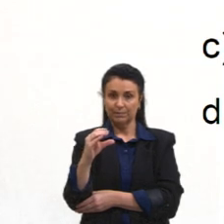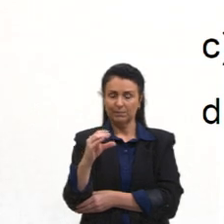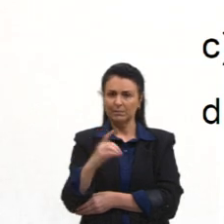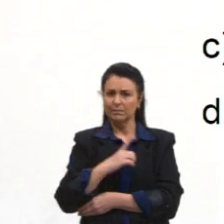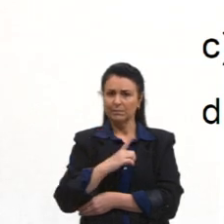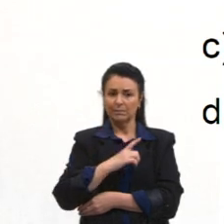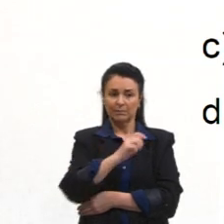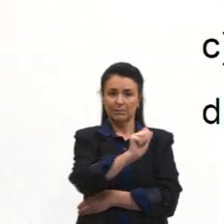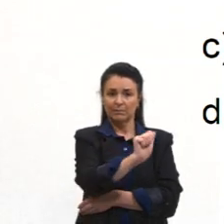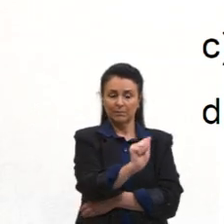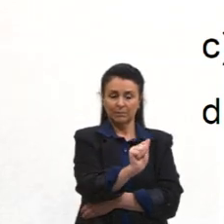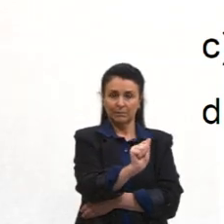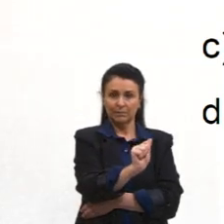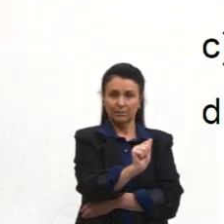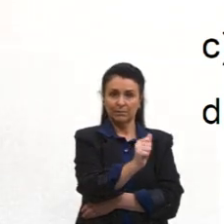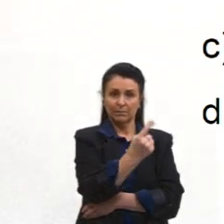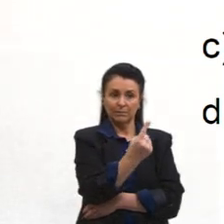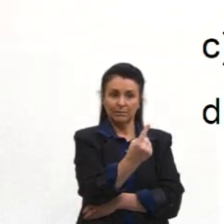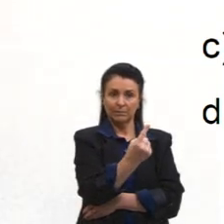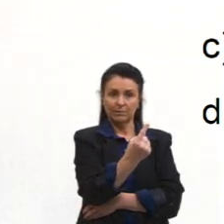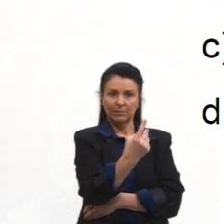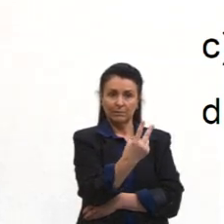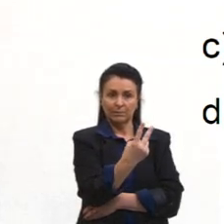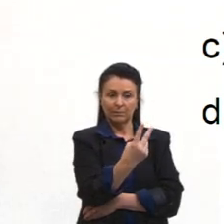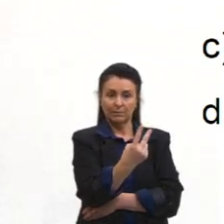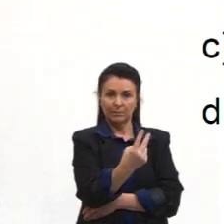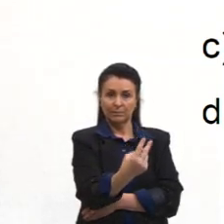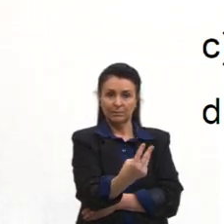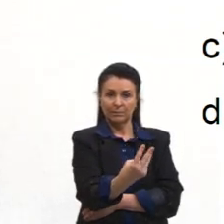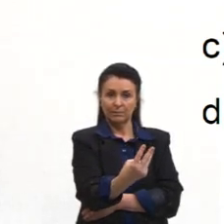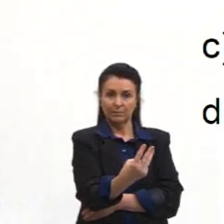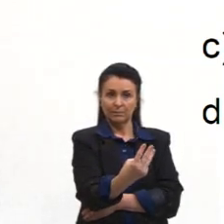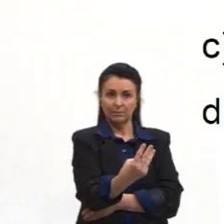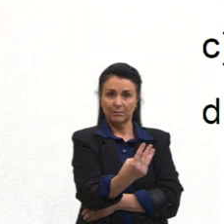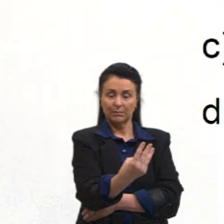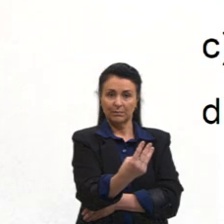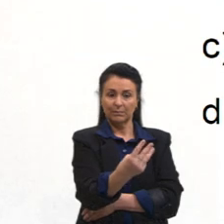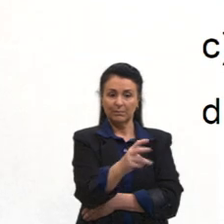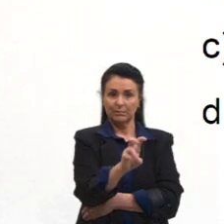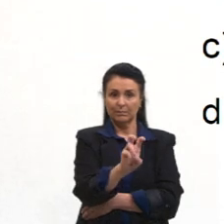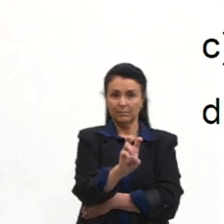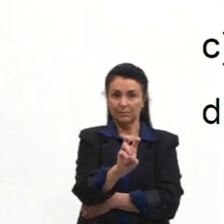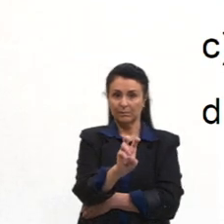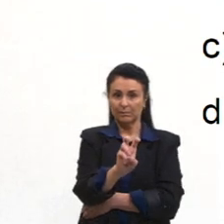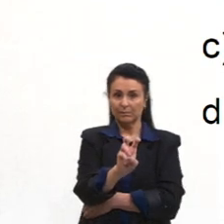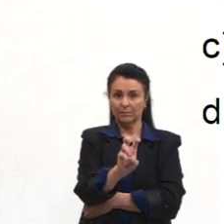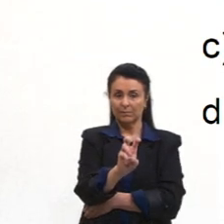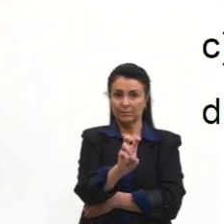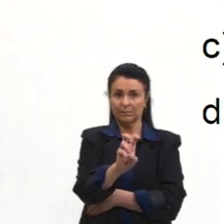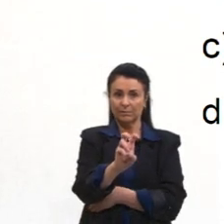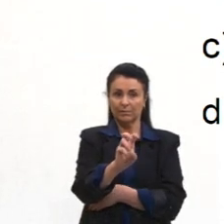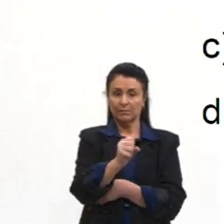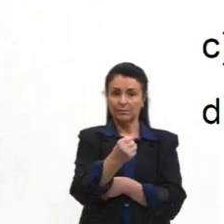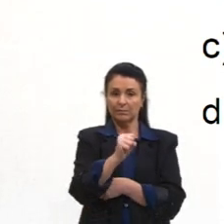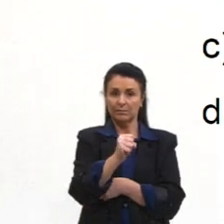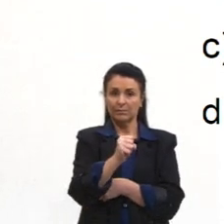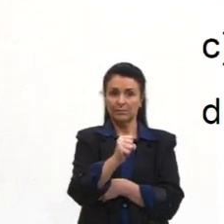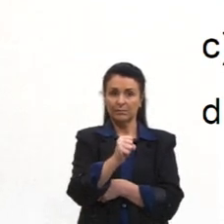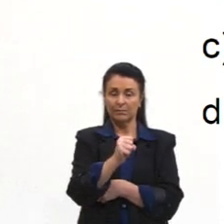a nós temos 1 2 3 5 8